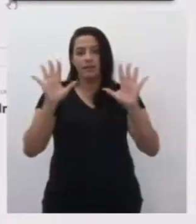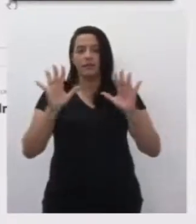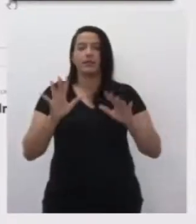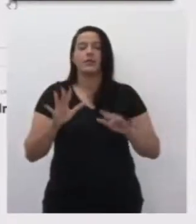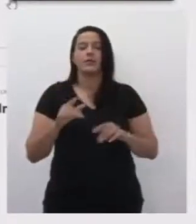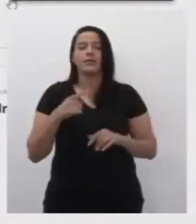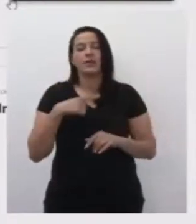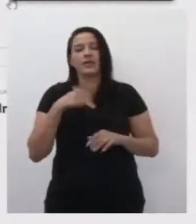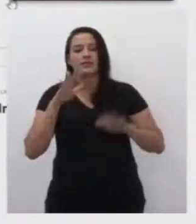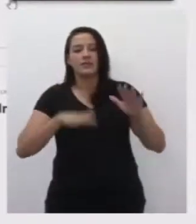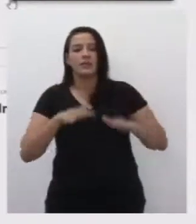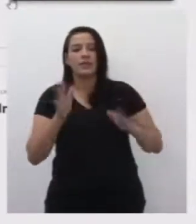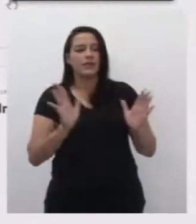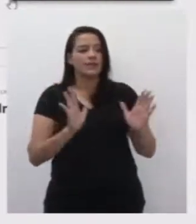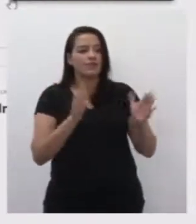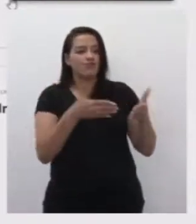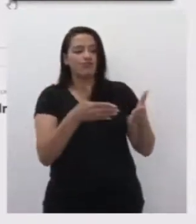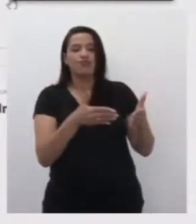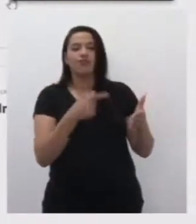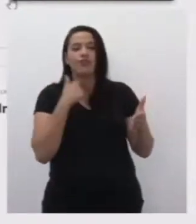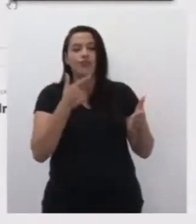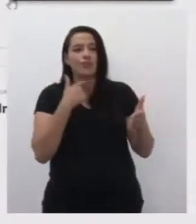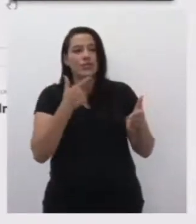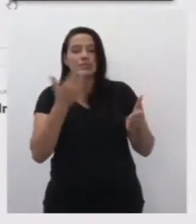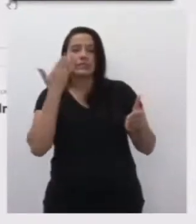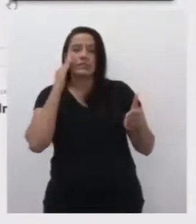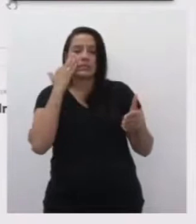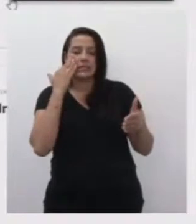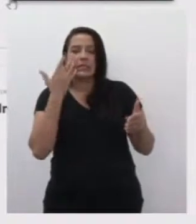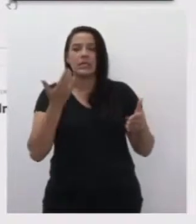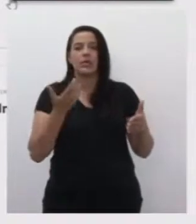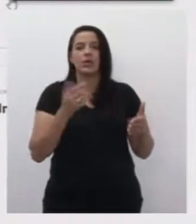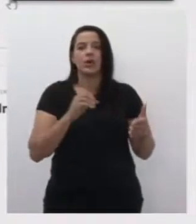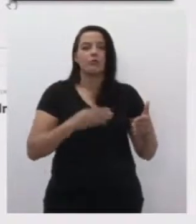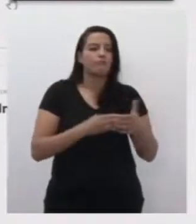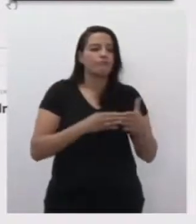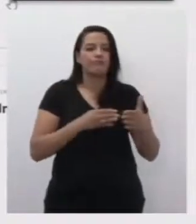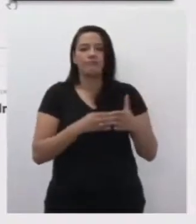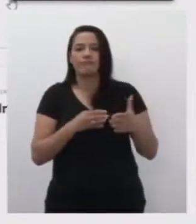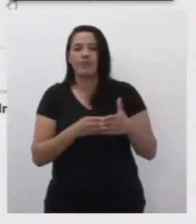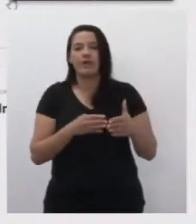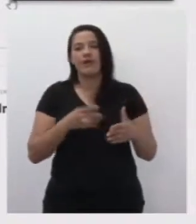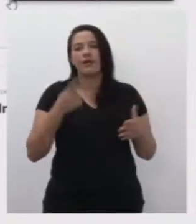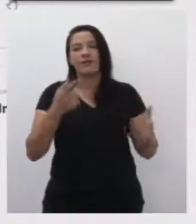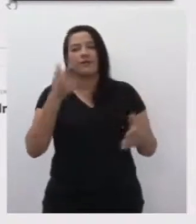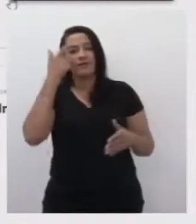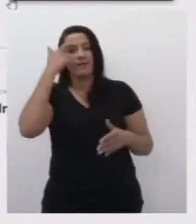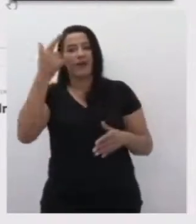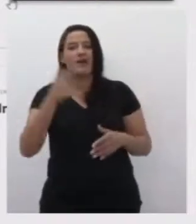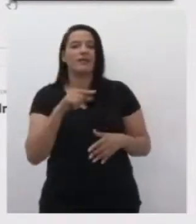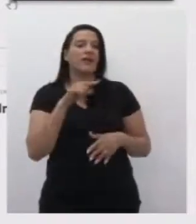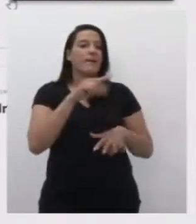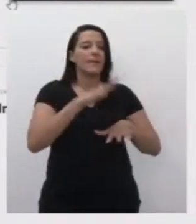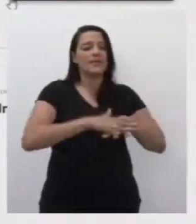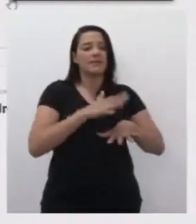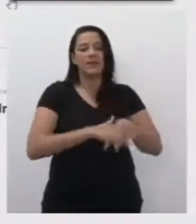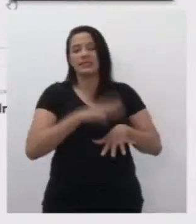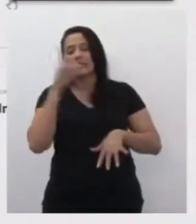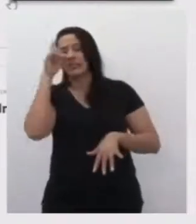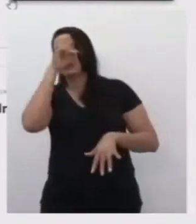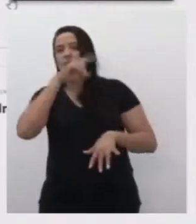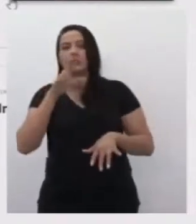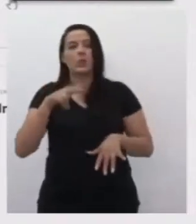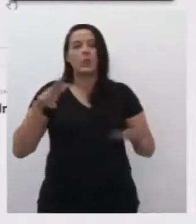lacuna do aluno conseguir compreender, né? O aluno já entra na escola falando, matemática é difícil, eu nunca vou aprender, né? E é